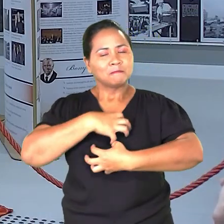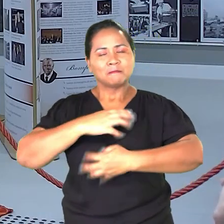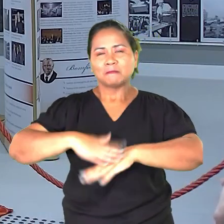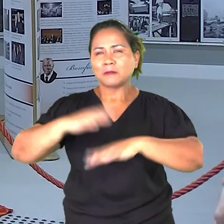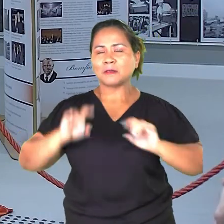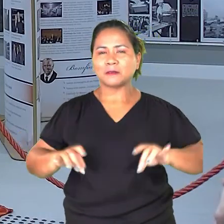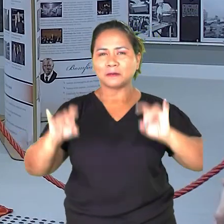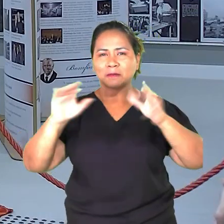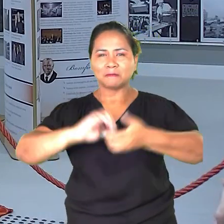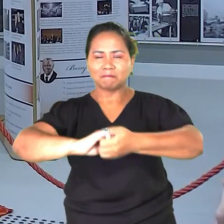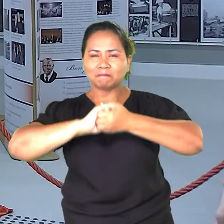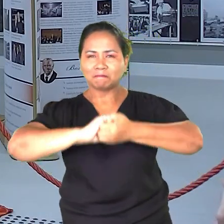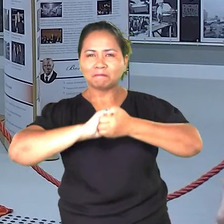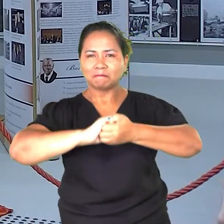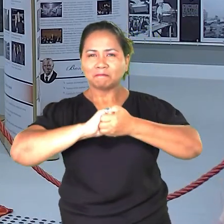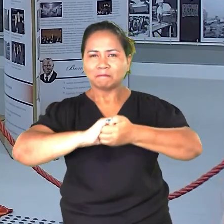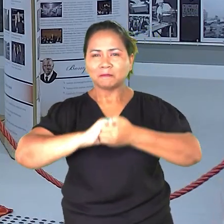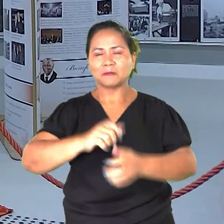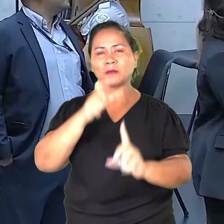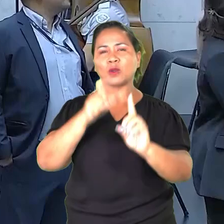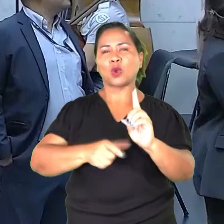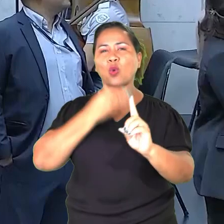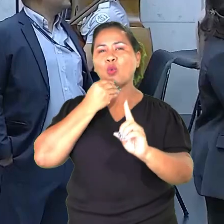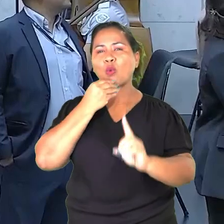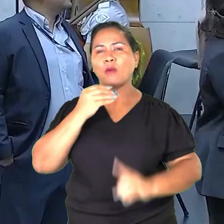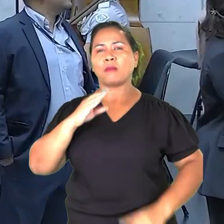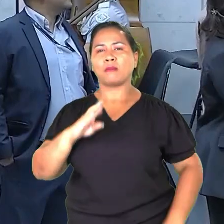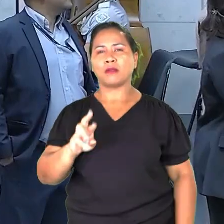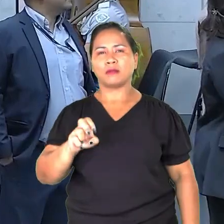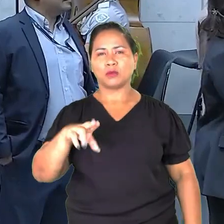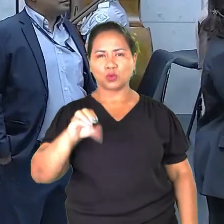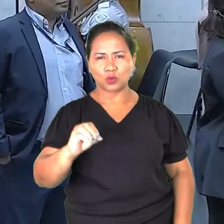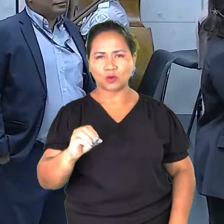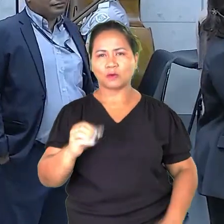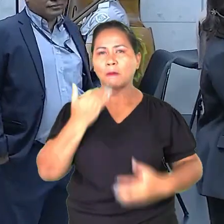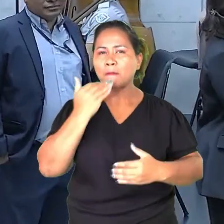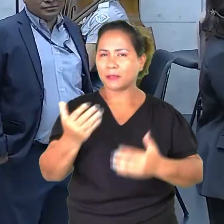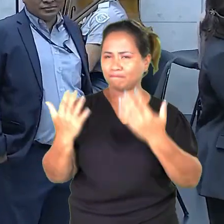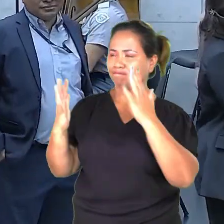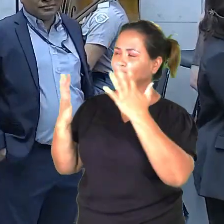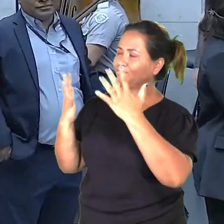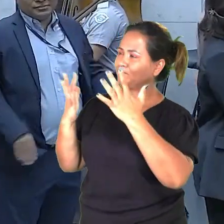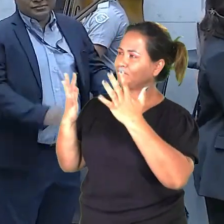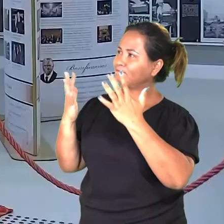bonfiniana, o nosso irmão em São Paulo, Bruno Bettini de Almeida, a quem eu solicito uma